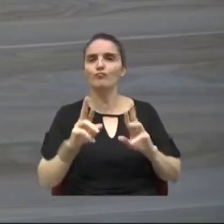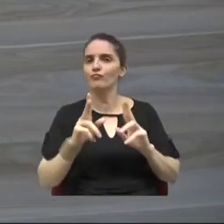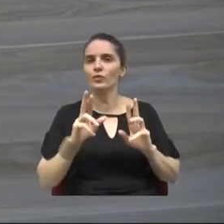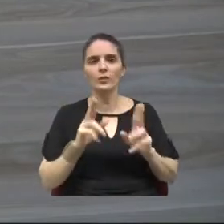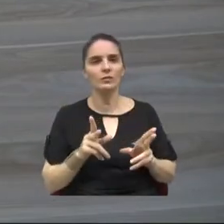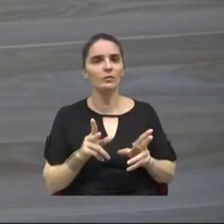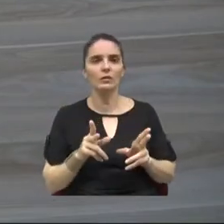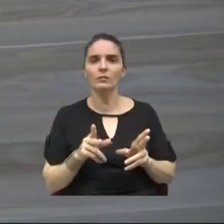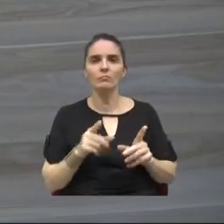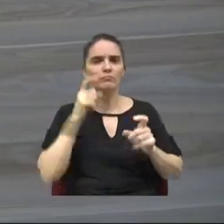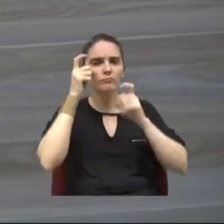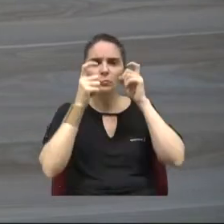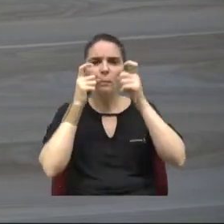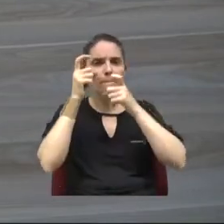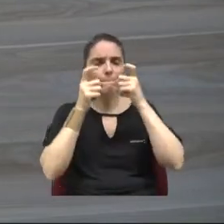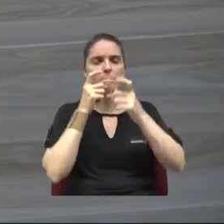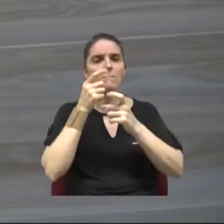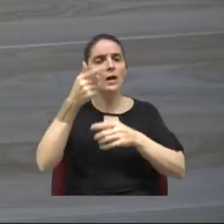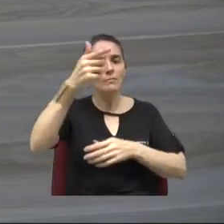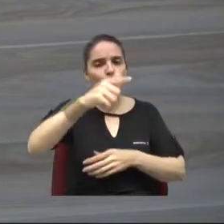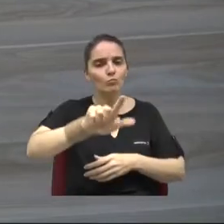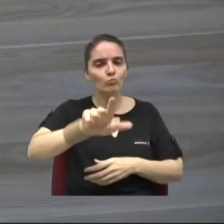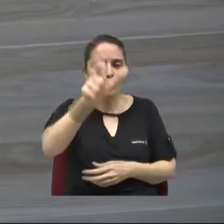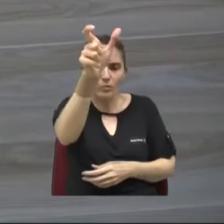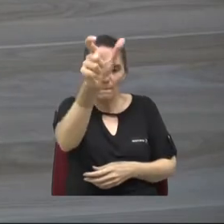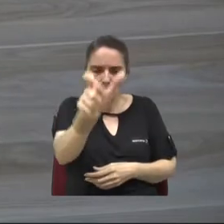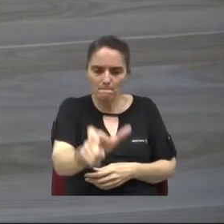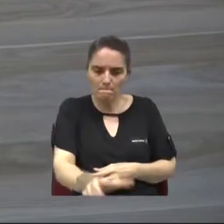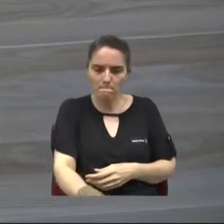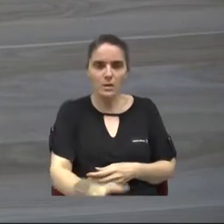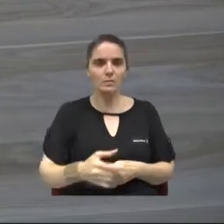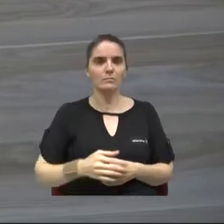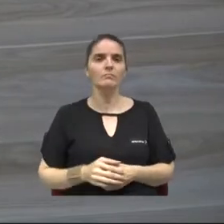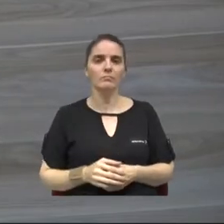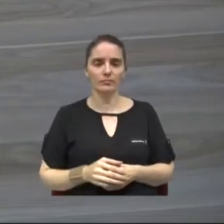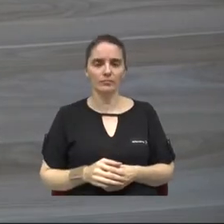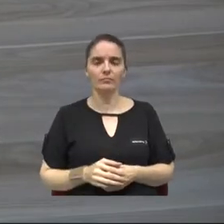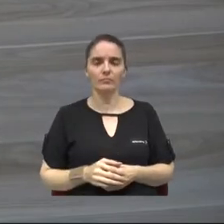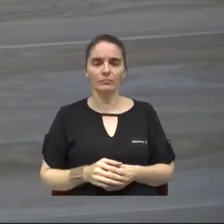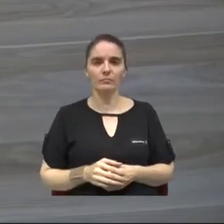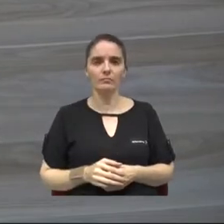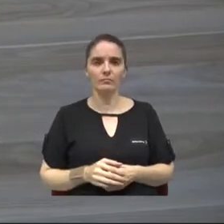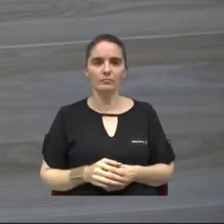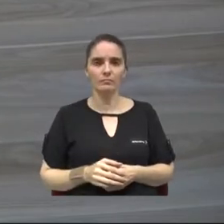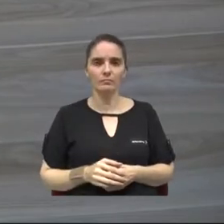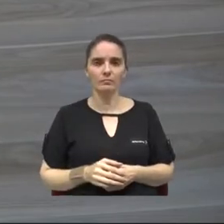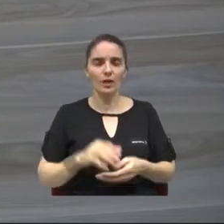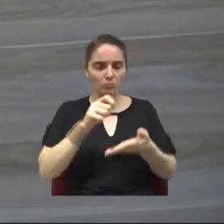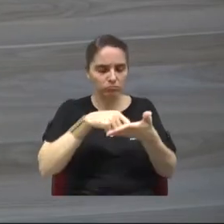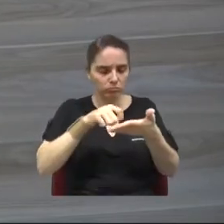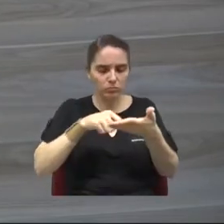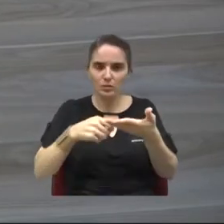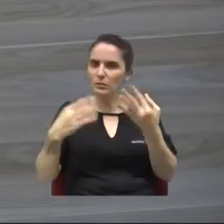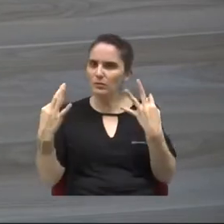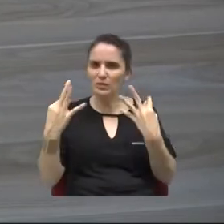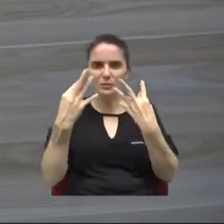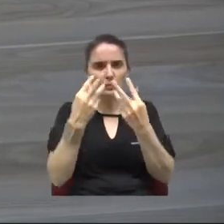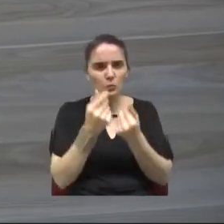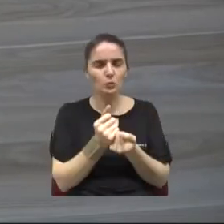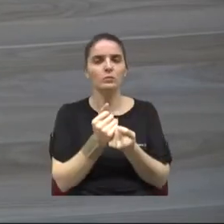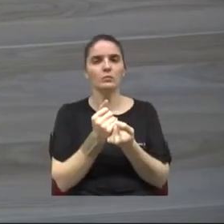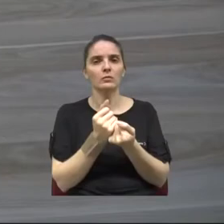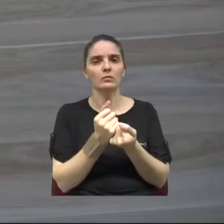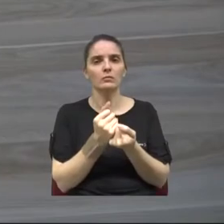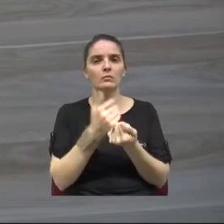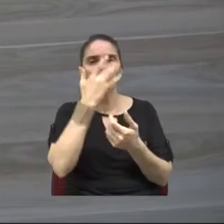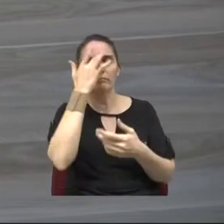na preocupação que ele tem com o ser humano. Na preocupação, nas anotações dele. Quando a gente